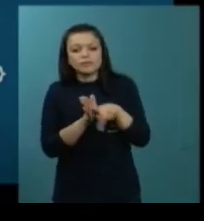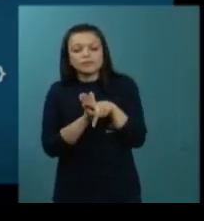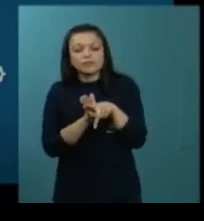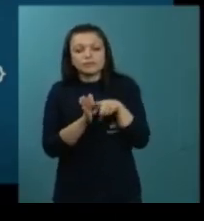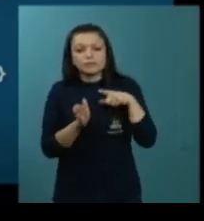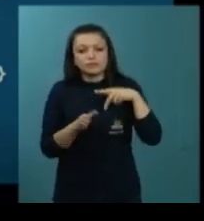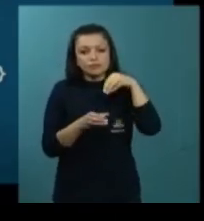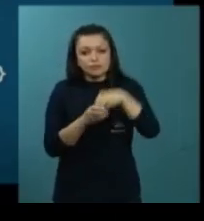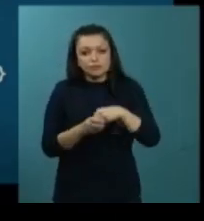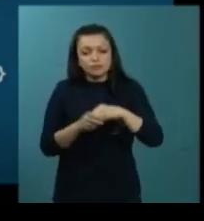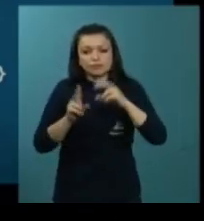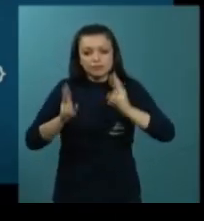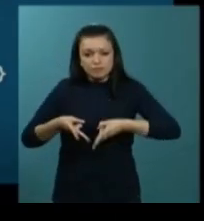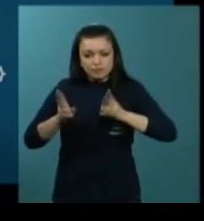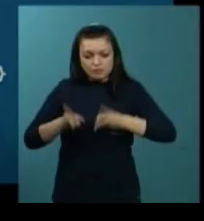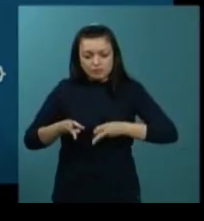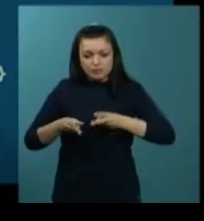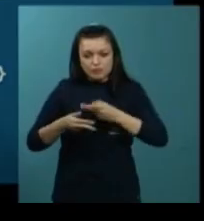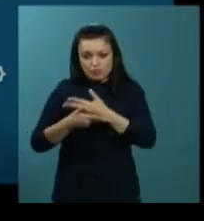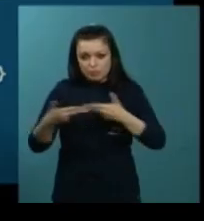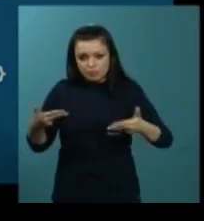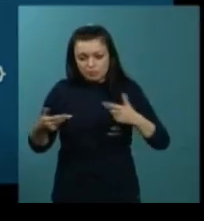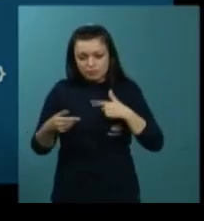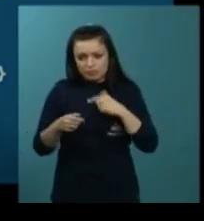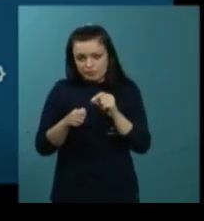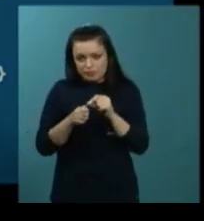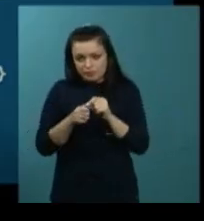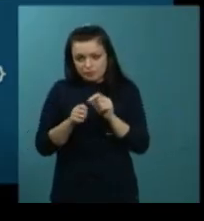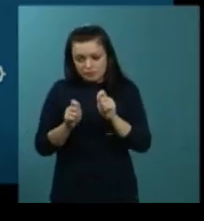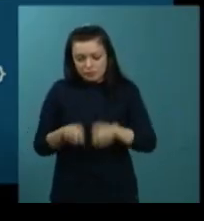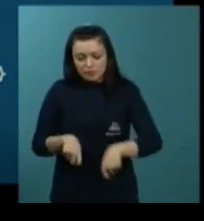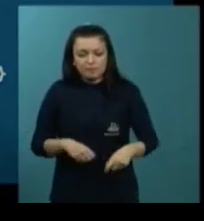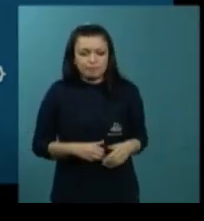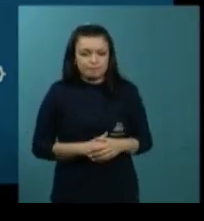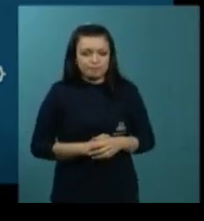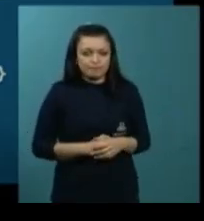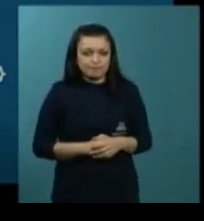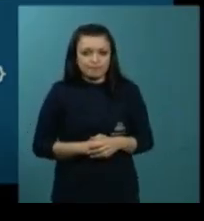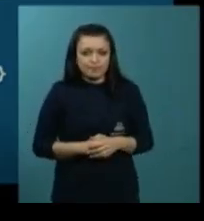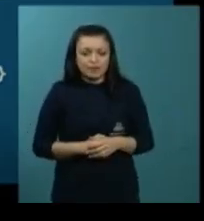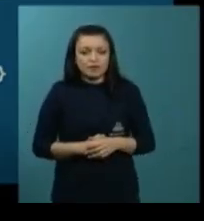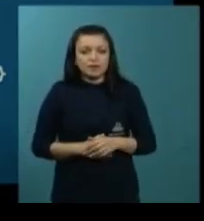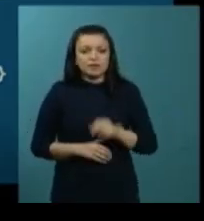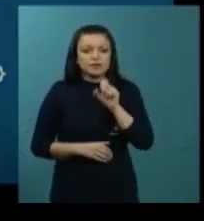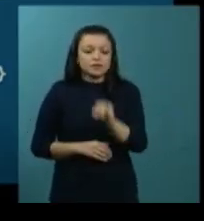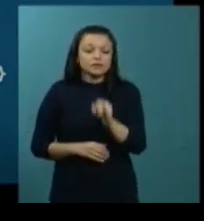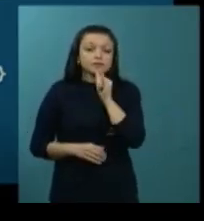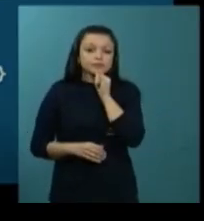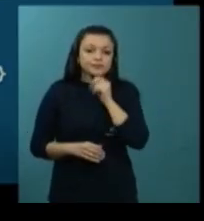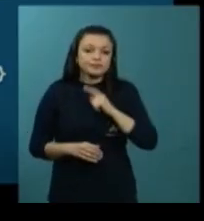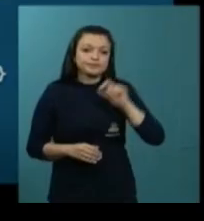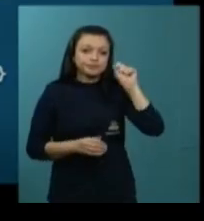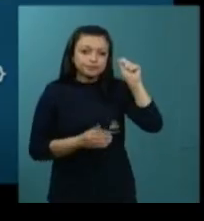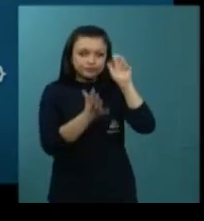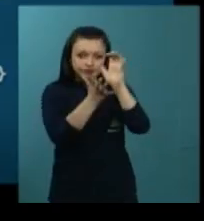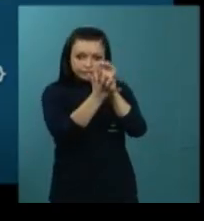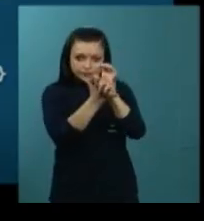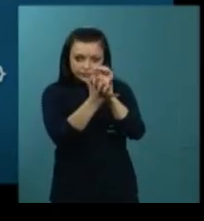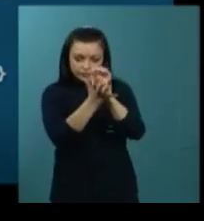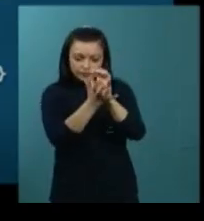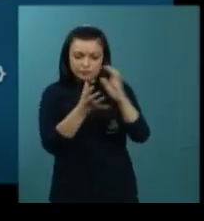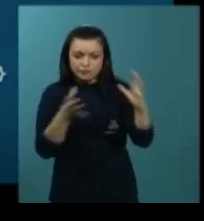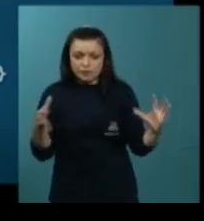pertencem aos conjuntos dados. Então, se eu tenho um conjunto A e